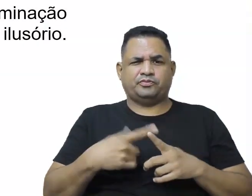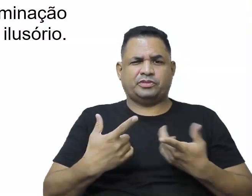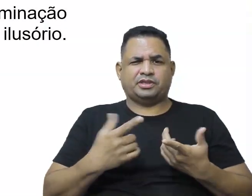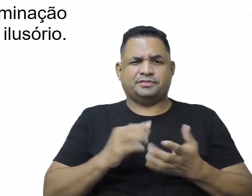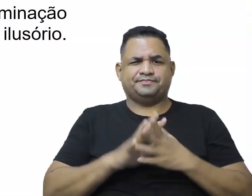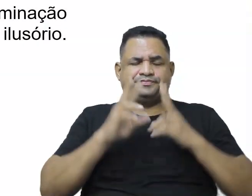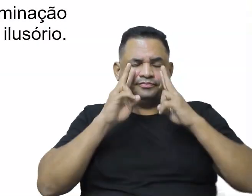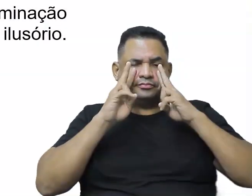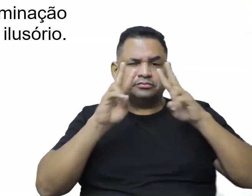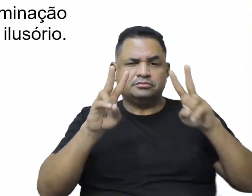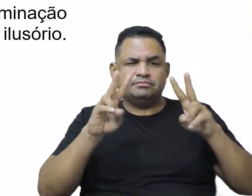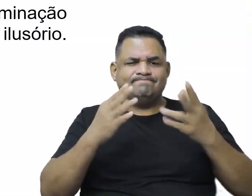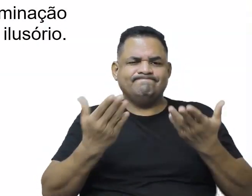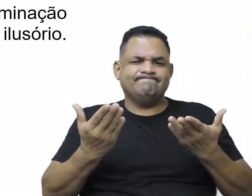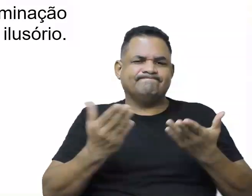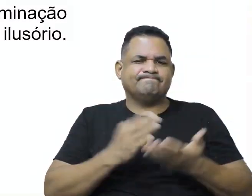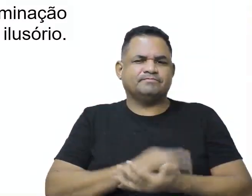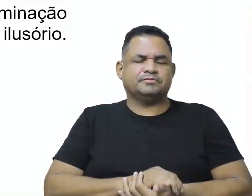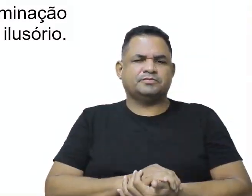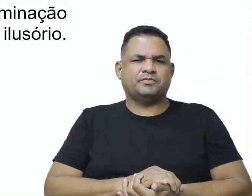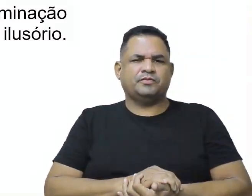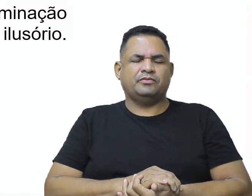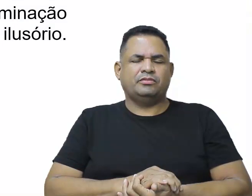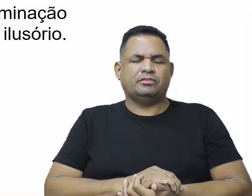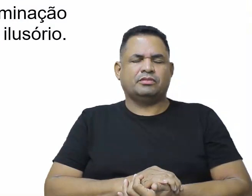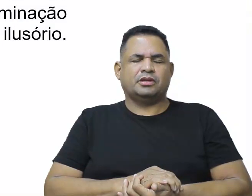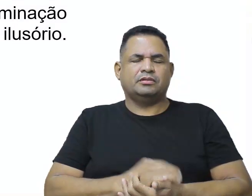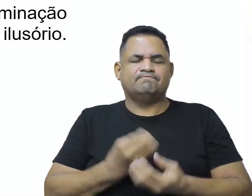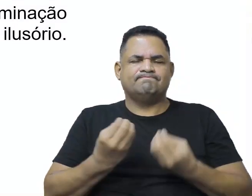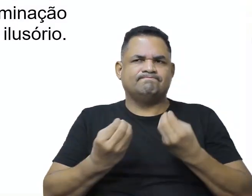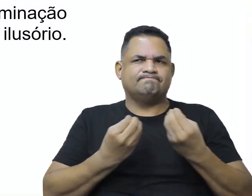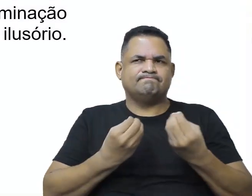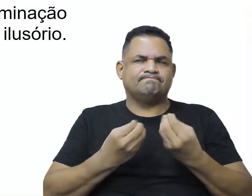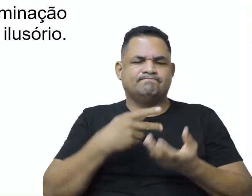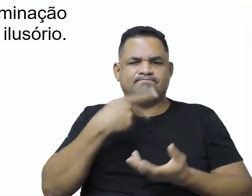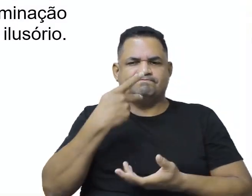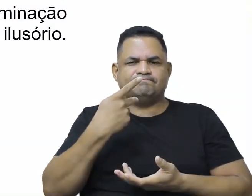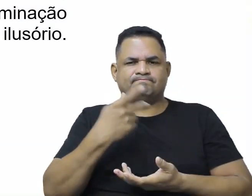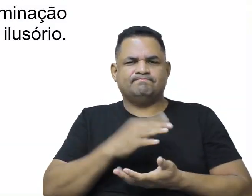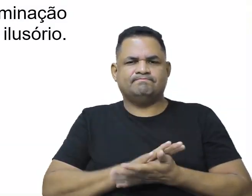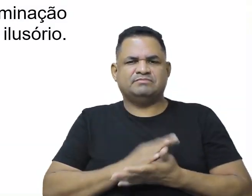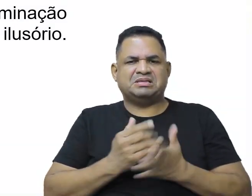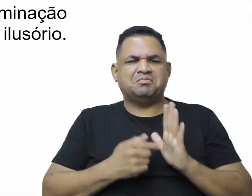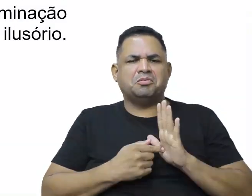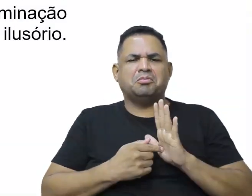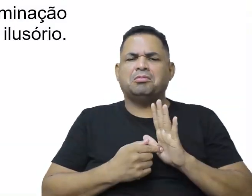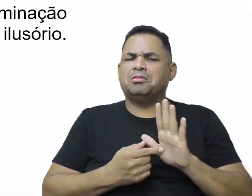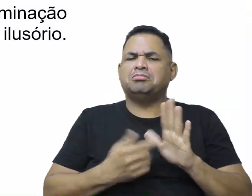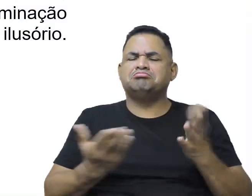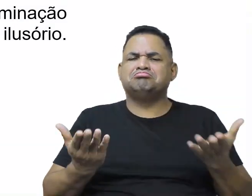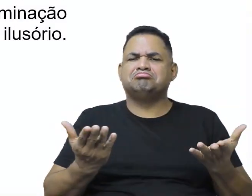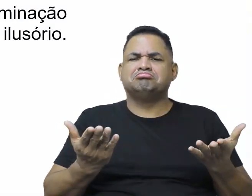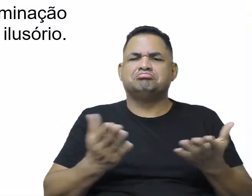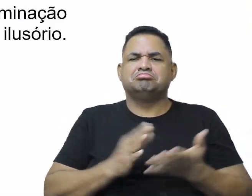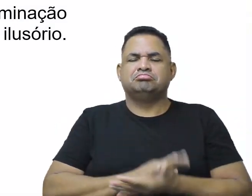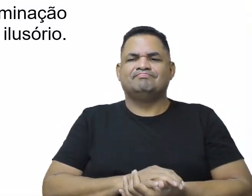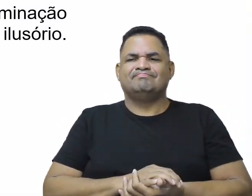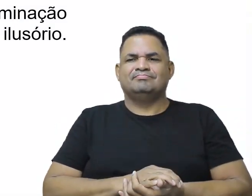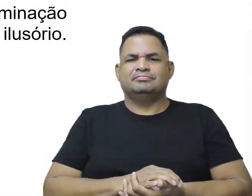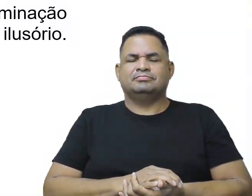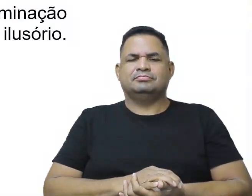mais como que eu posso dizer é mais escancarada negativamente da